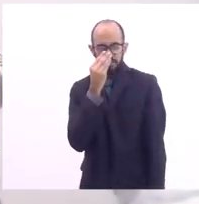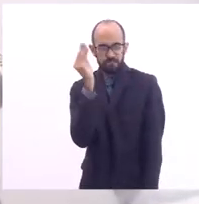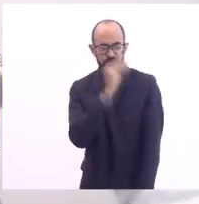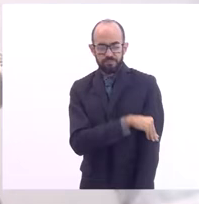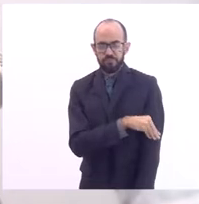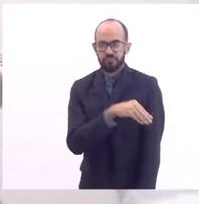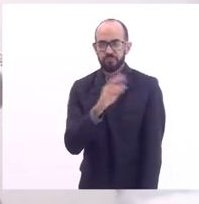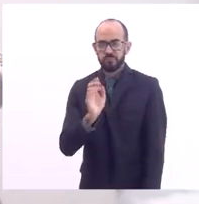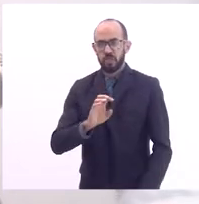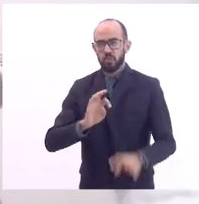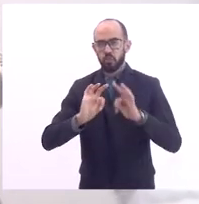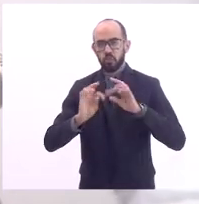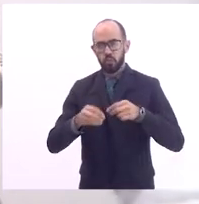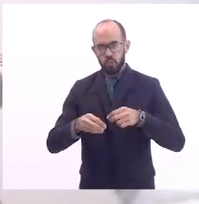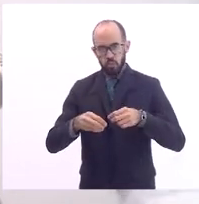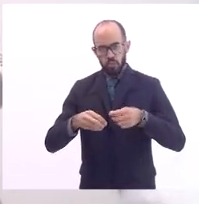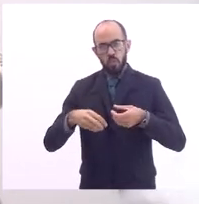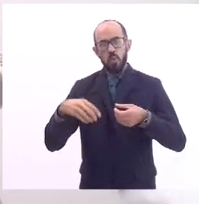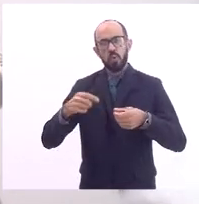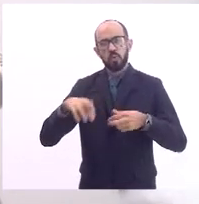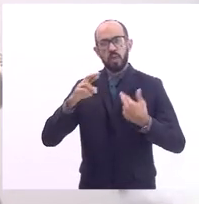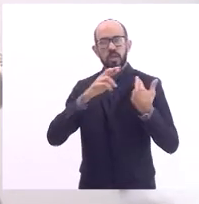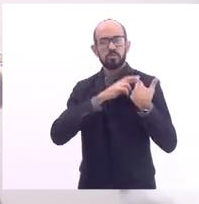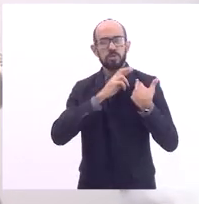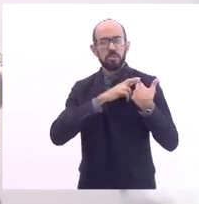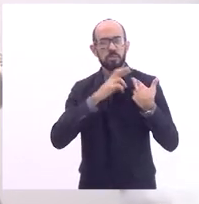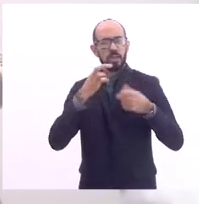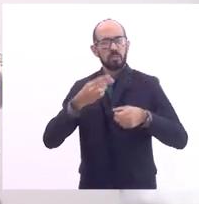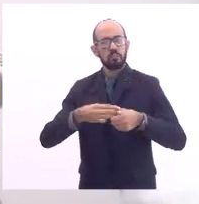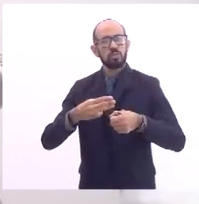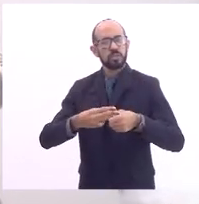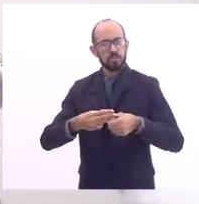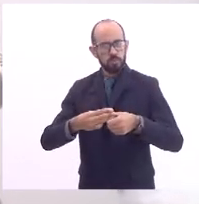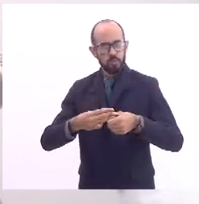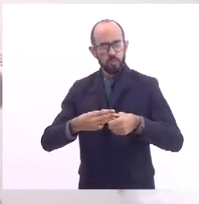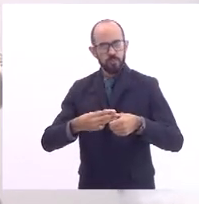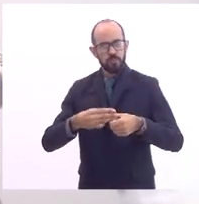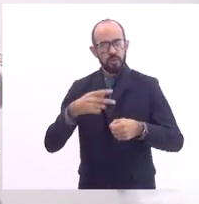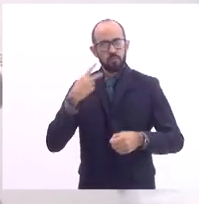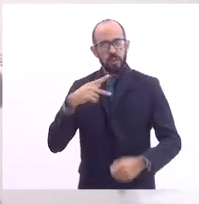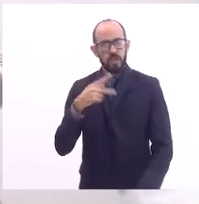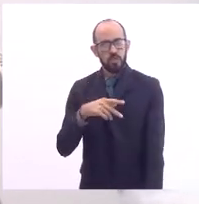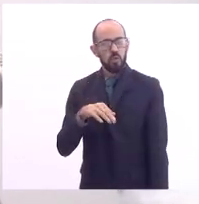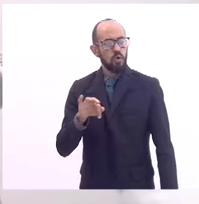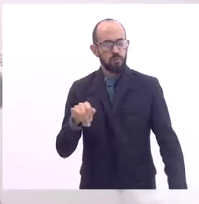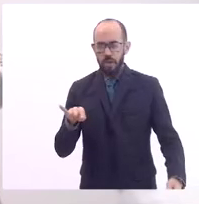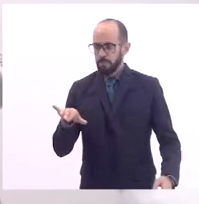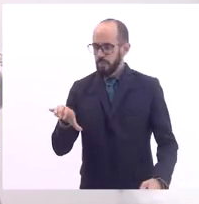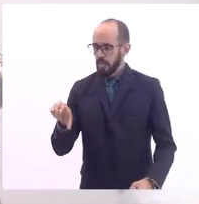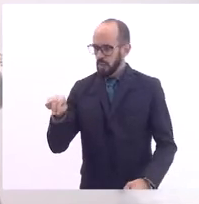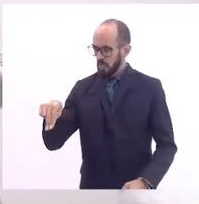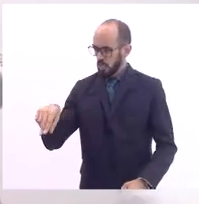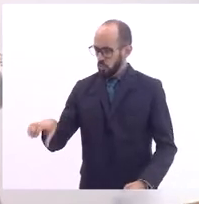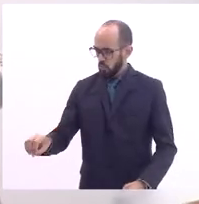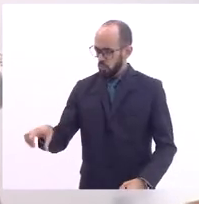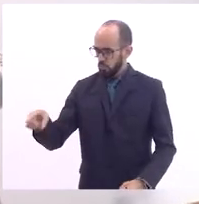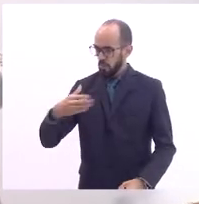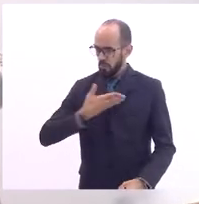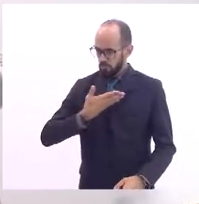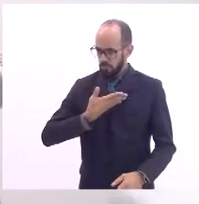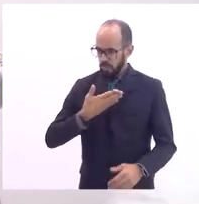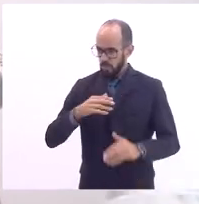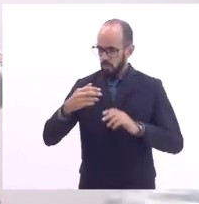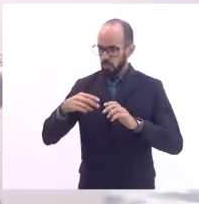ignora a municipalidade. O vereador Fabiano está aqui também, meu colega de parlamento. A Enel é uma empresa